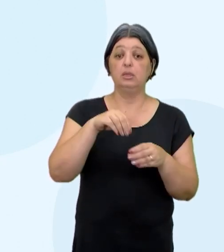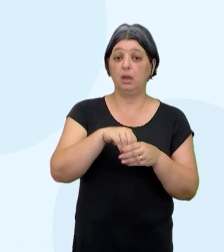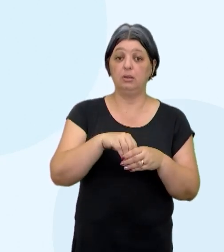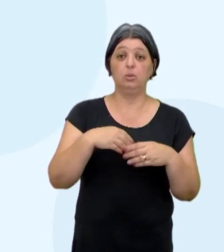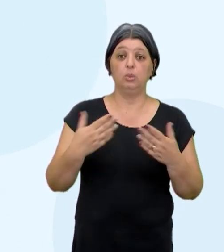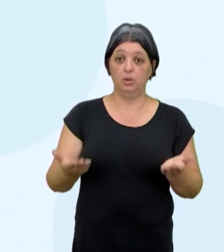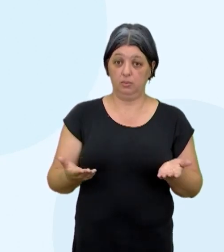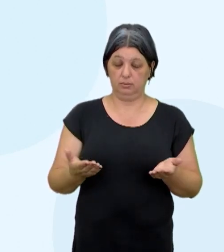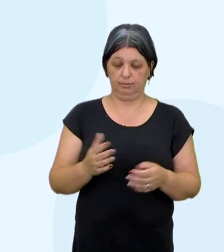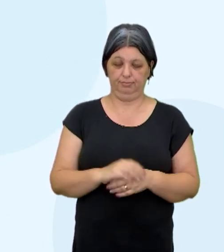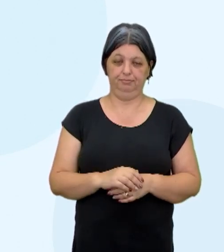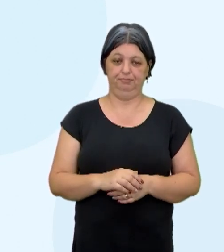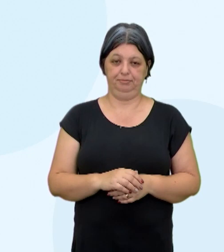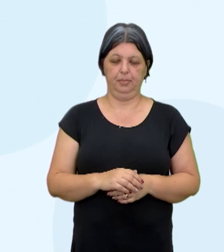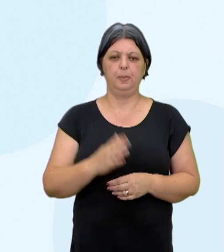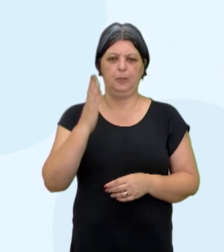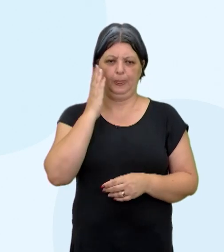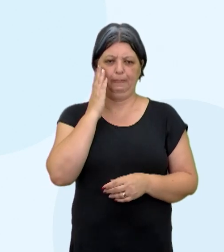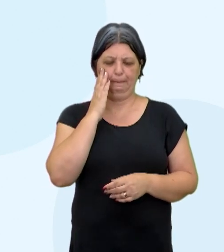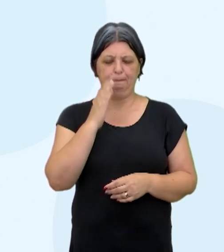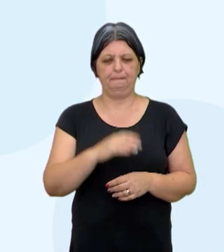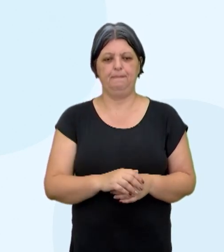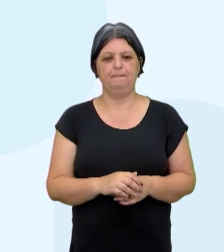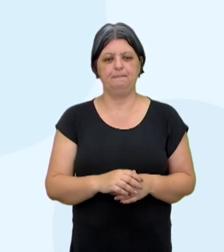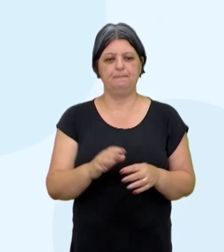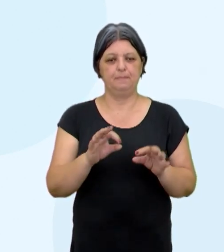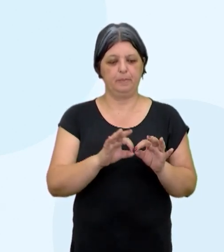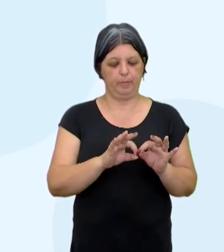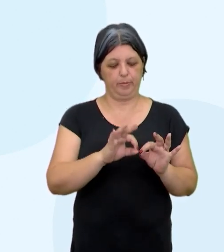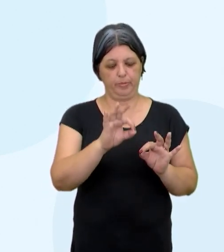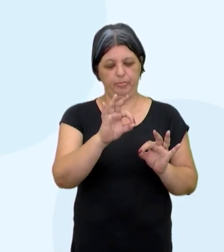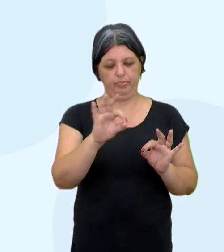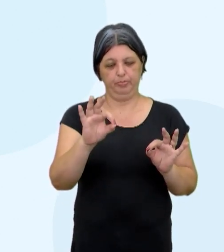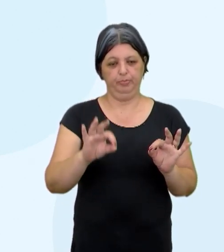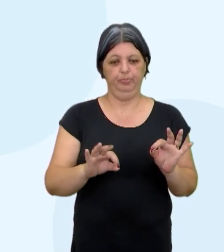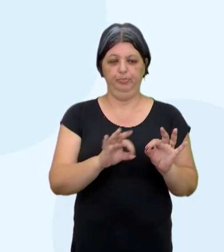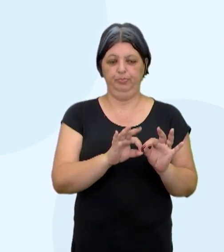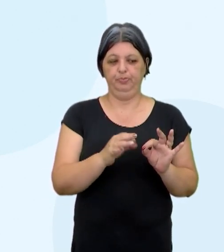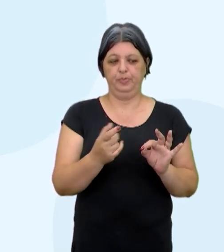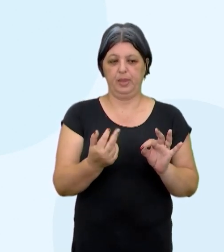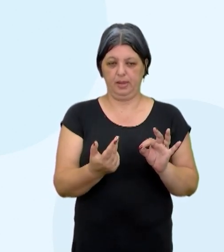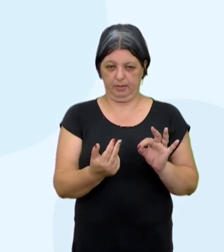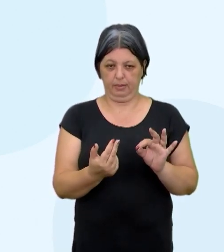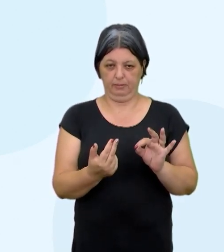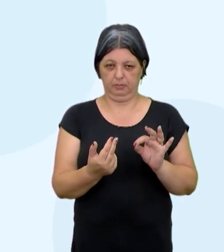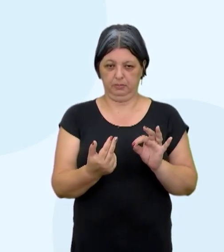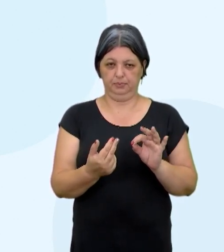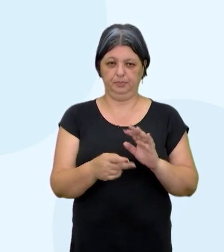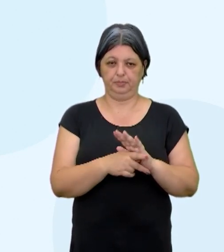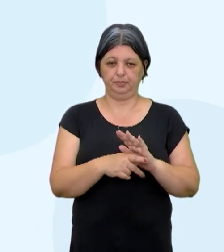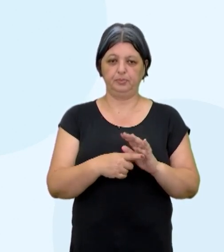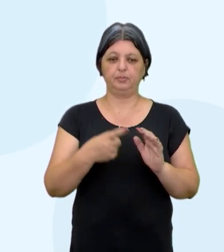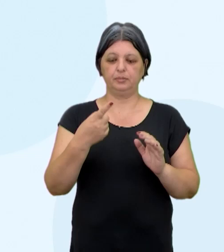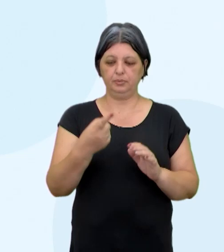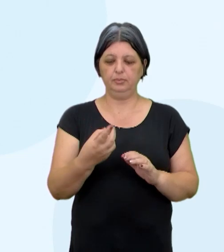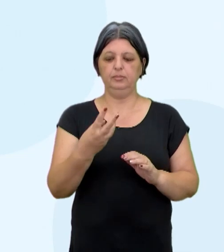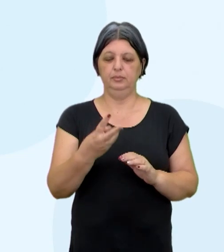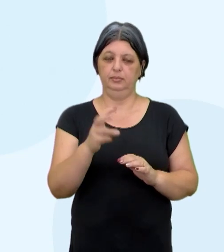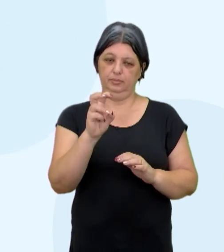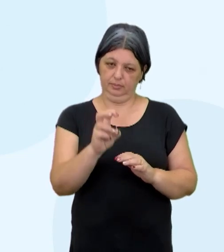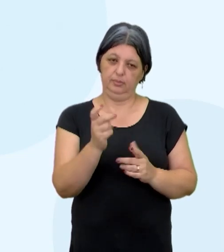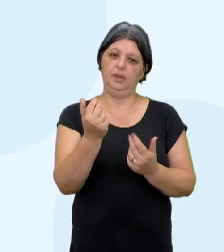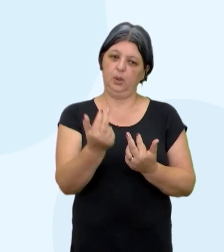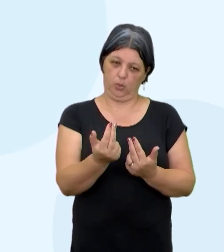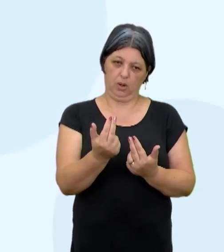Ah, professora, a gente sabe que cada ângulo interno do octógono, ele mede exatamente 135 graus, porque é sempre a mesma coisa,